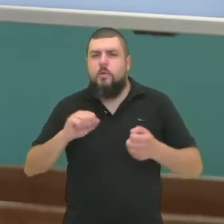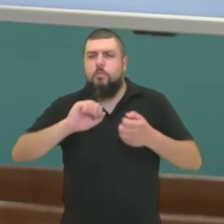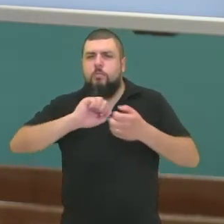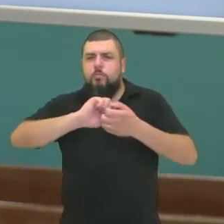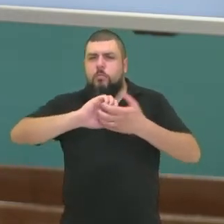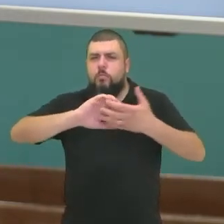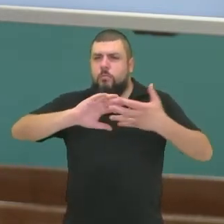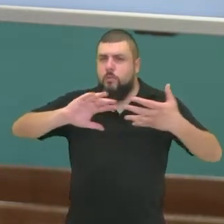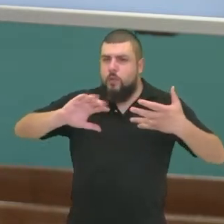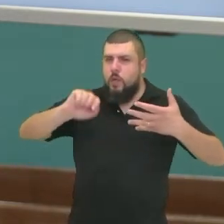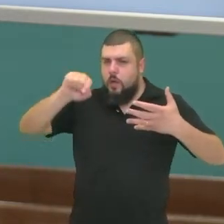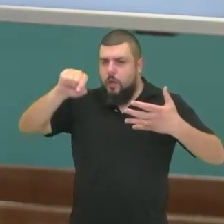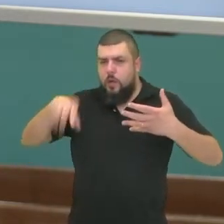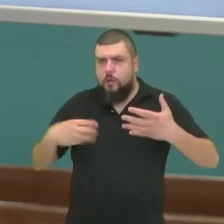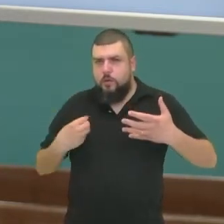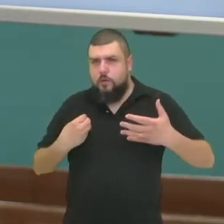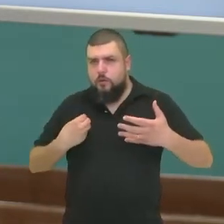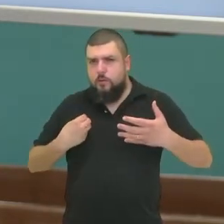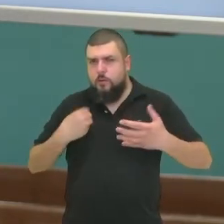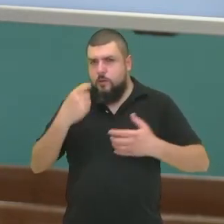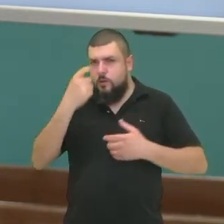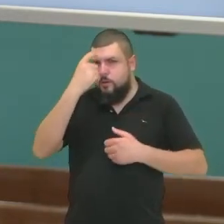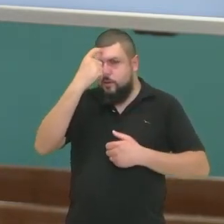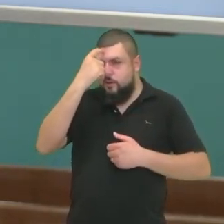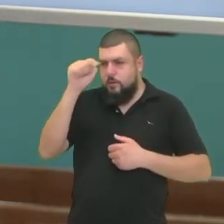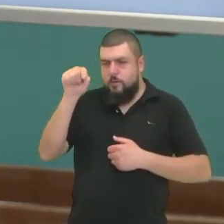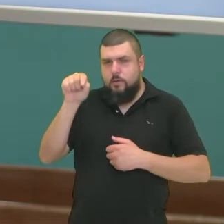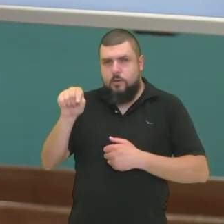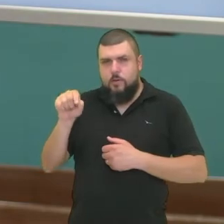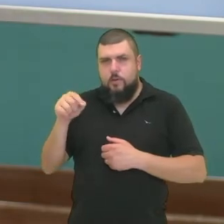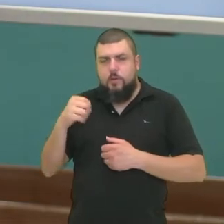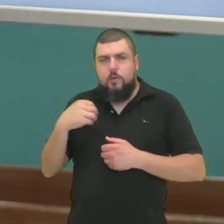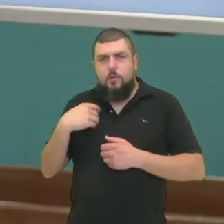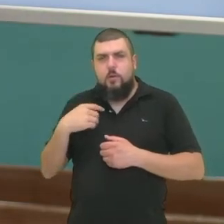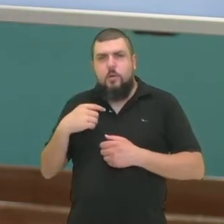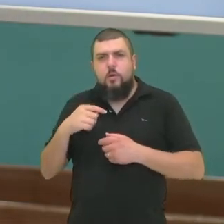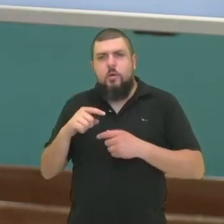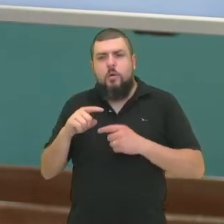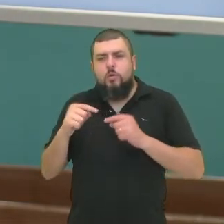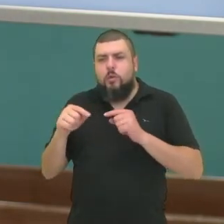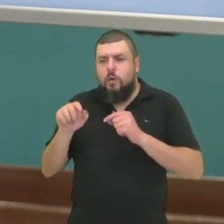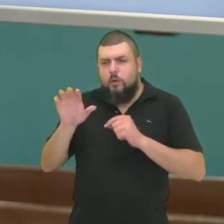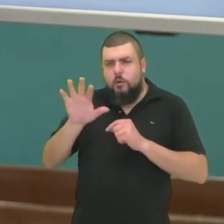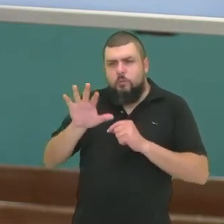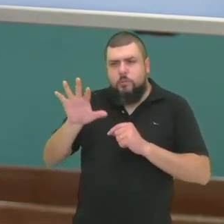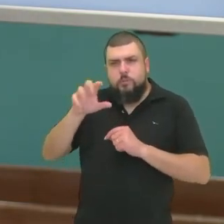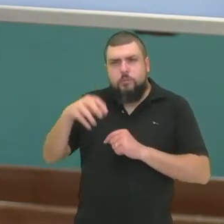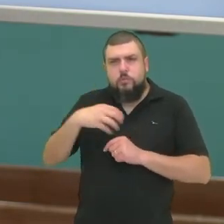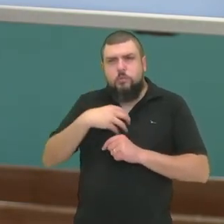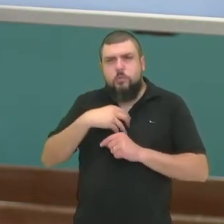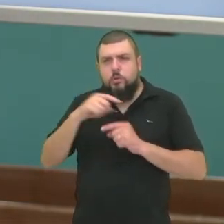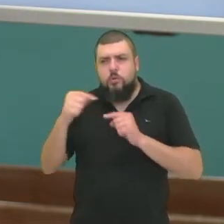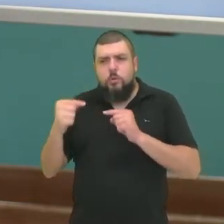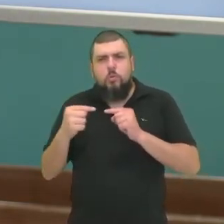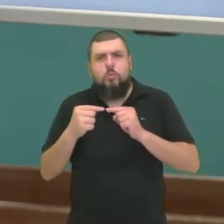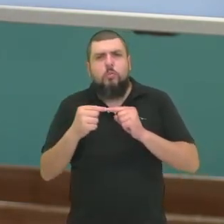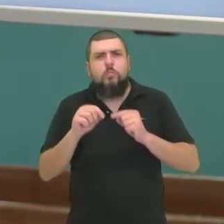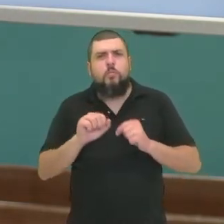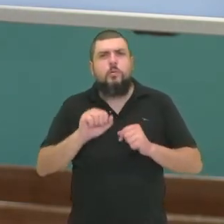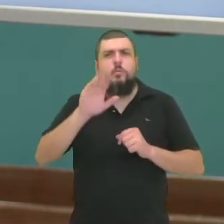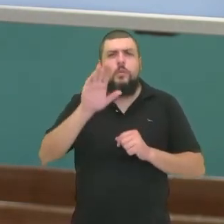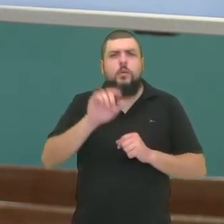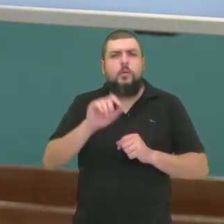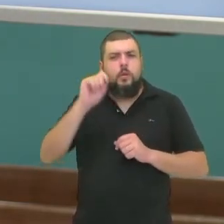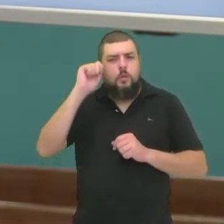geologicamente falando, tem muito mais a ver com o que a gente tem aqui na América do Sul ou na África do que o resto